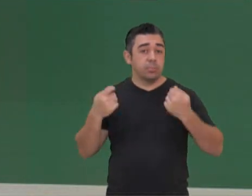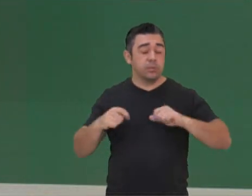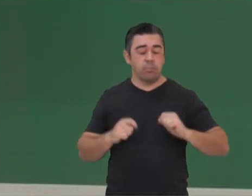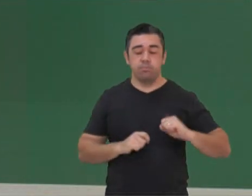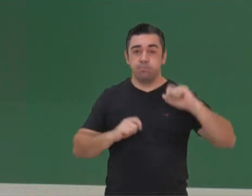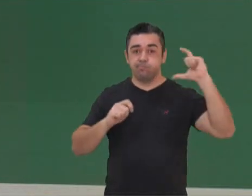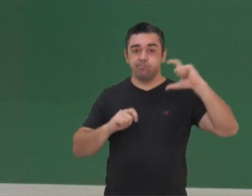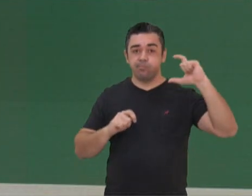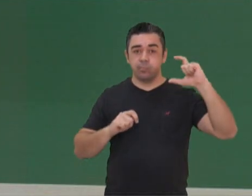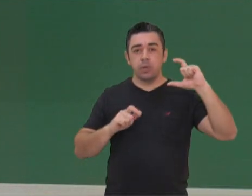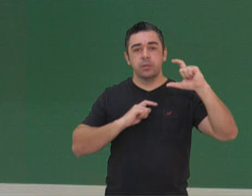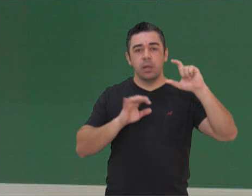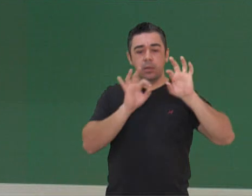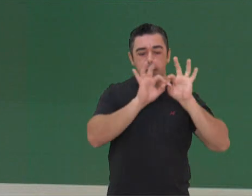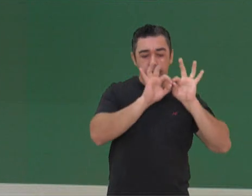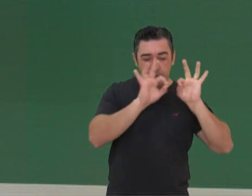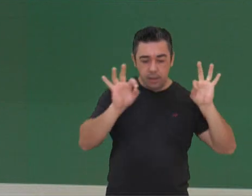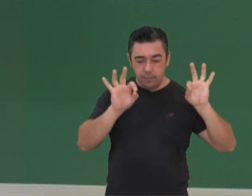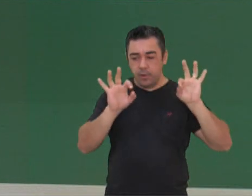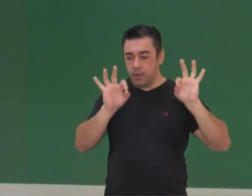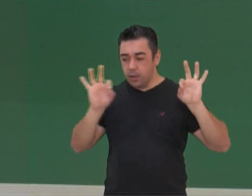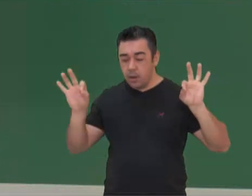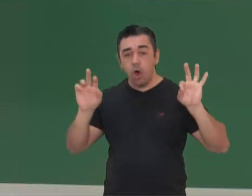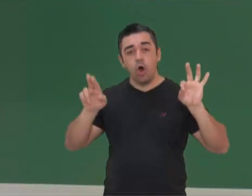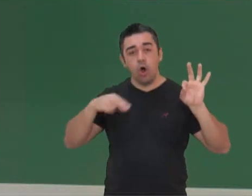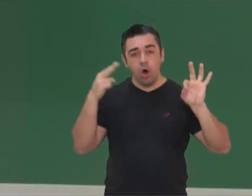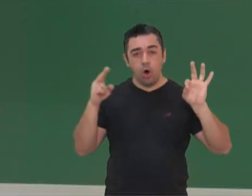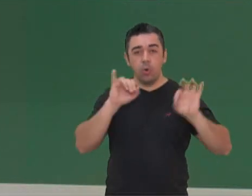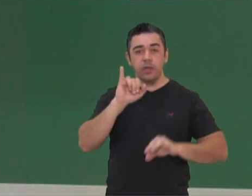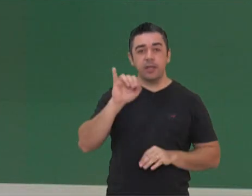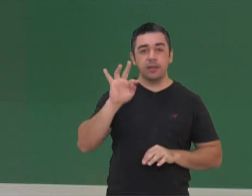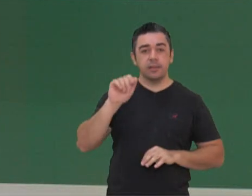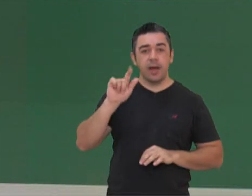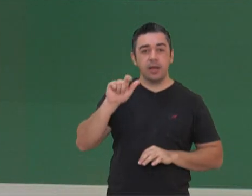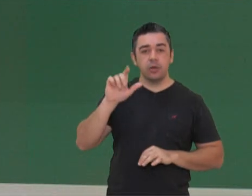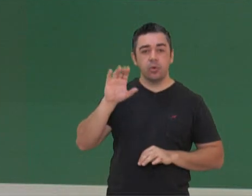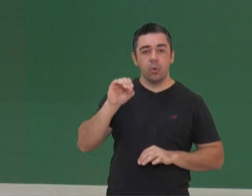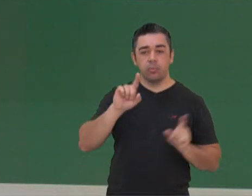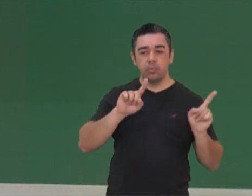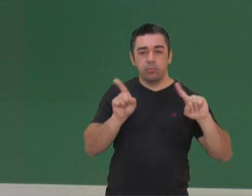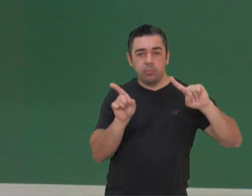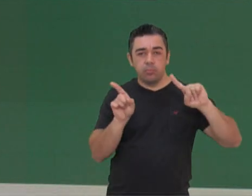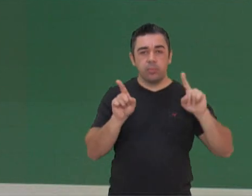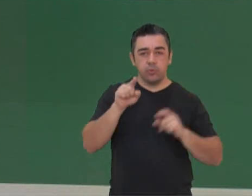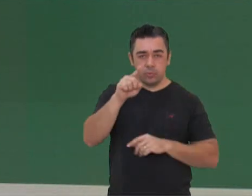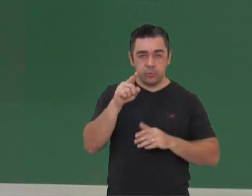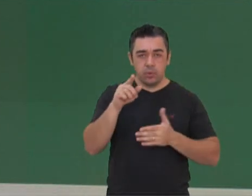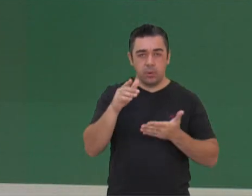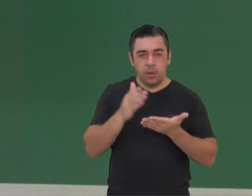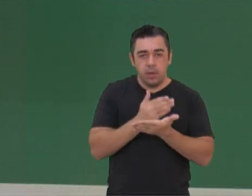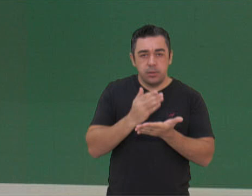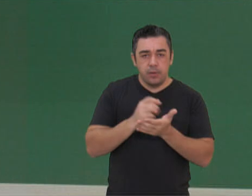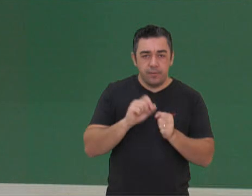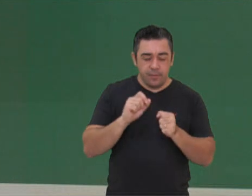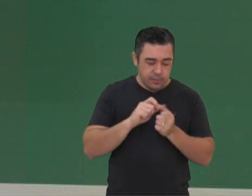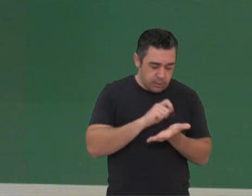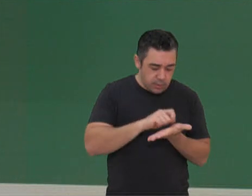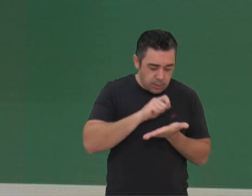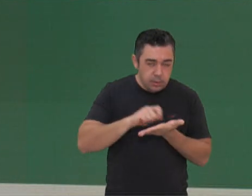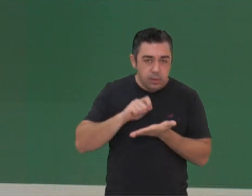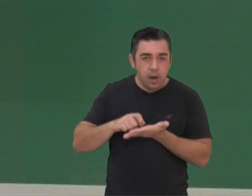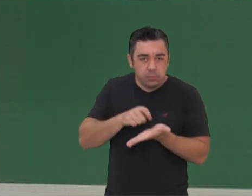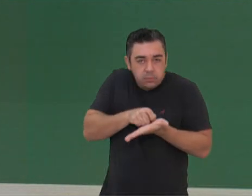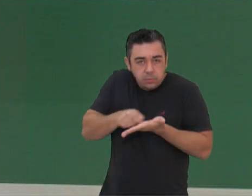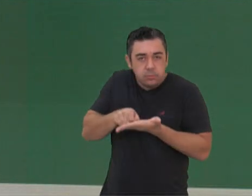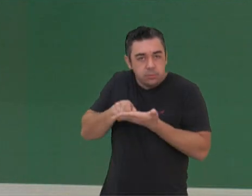destaco? Ou grifando ou colocando em itálico. Então, lógico que no seu caderno você vai colocar um grifo, né, porque você não vai conseguir escrever em itálico. Mas aqui,